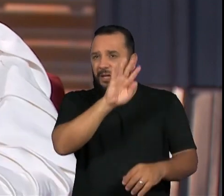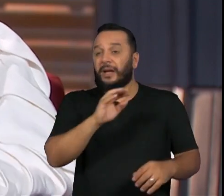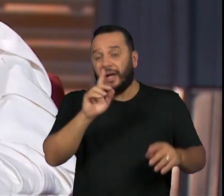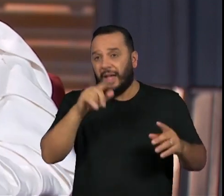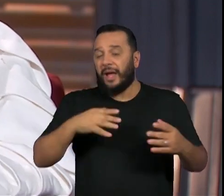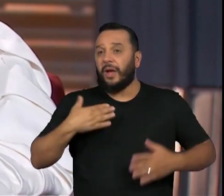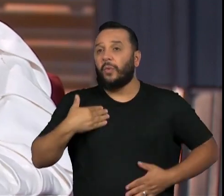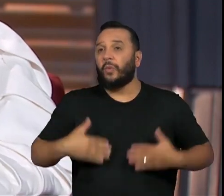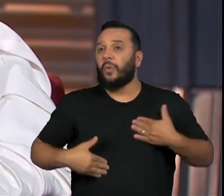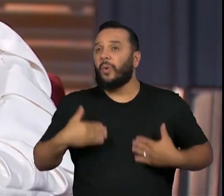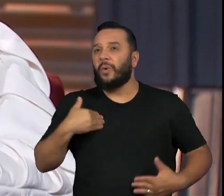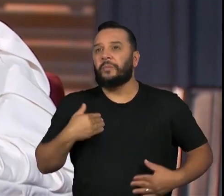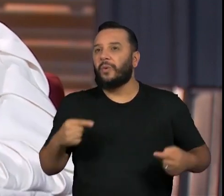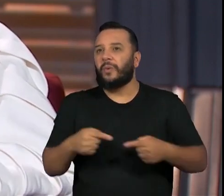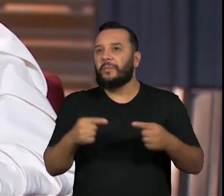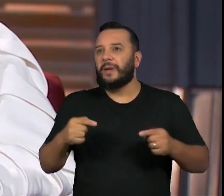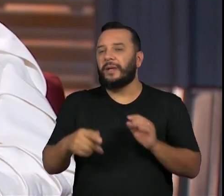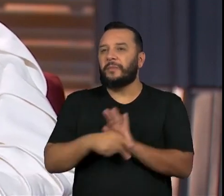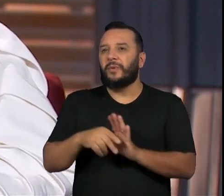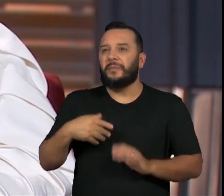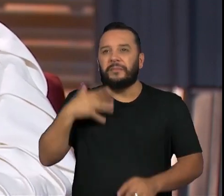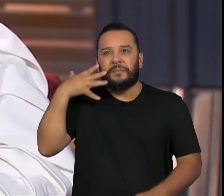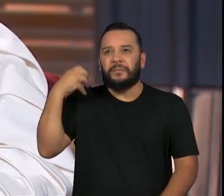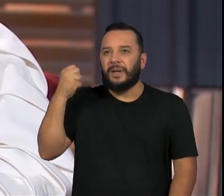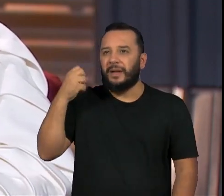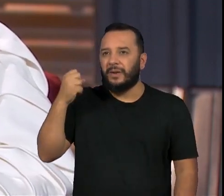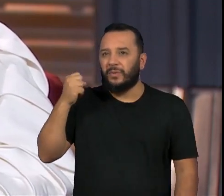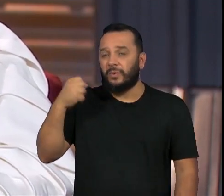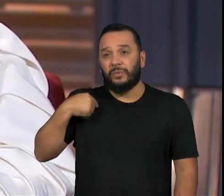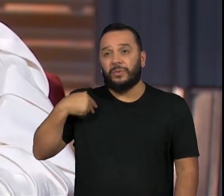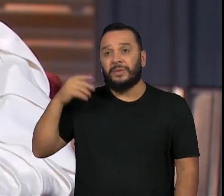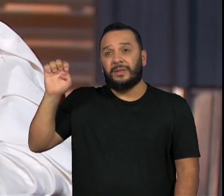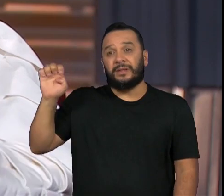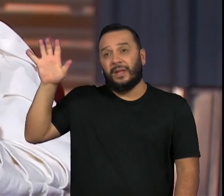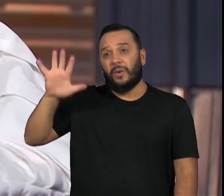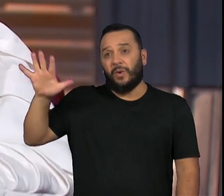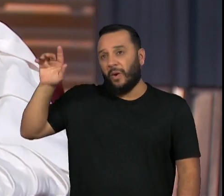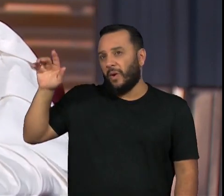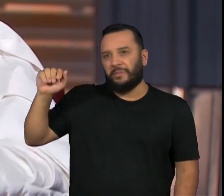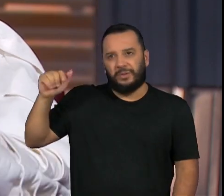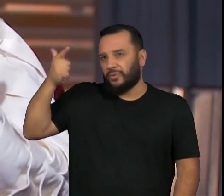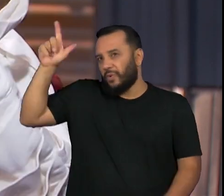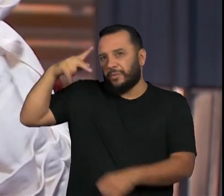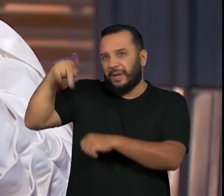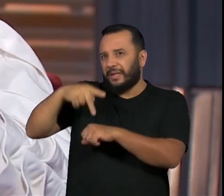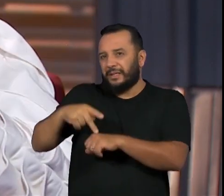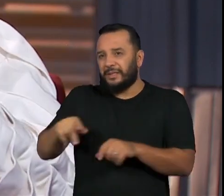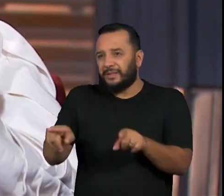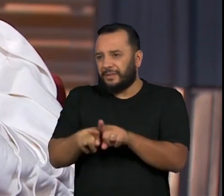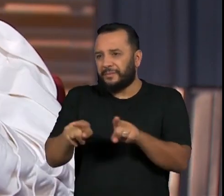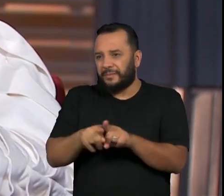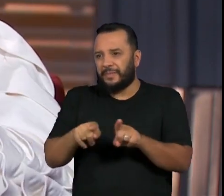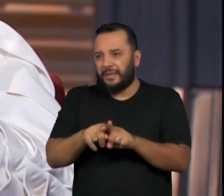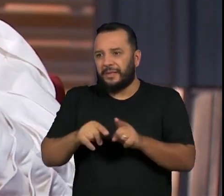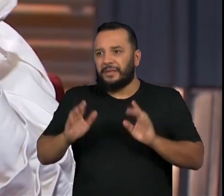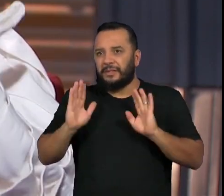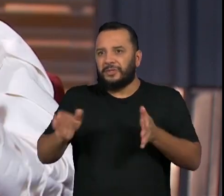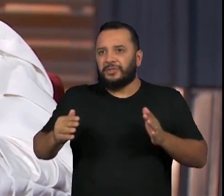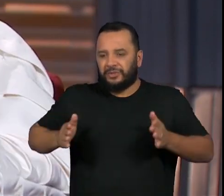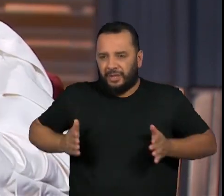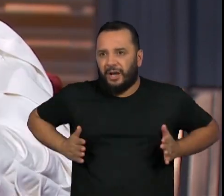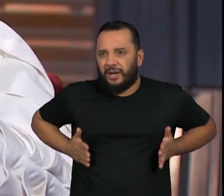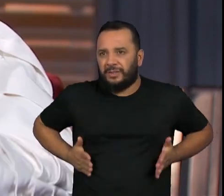branco caucasiano, nem de um corpo branco brasileiro. Olha. Né? Então, as curvas do meu quadril, né, a circunferência